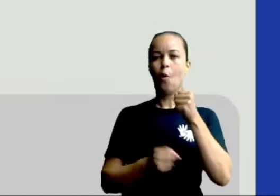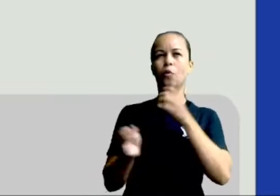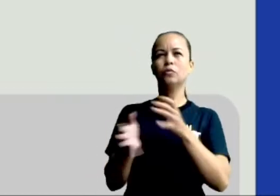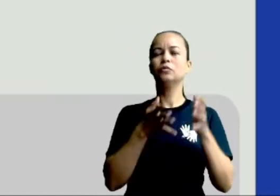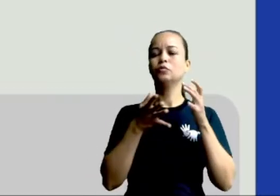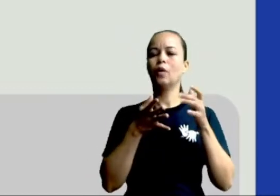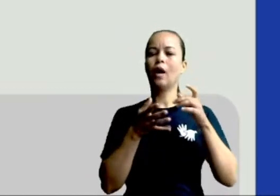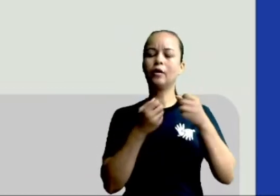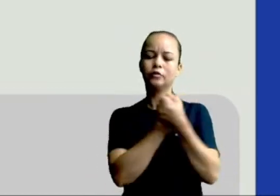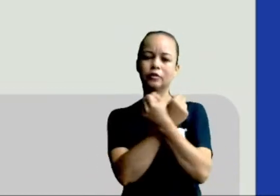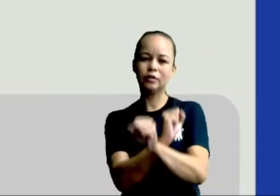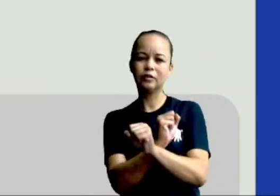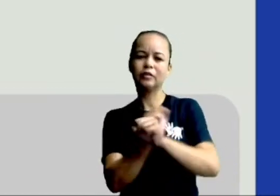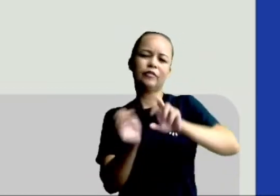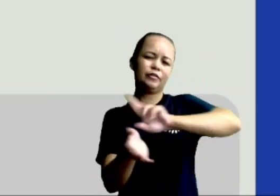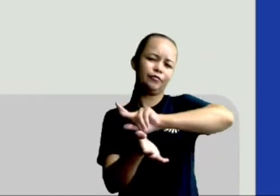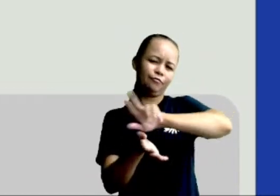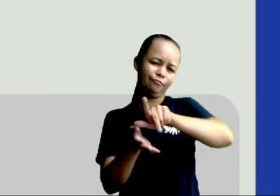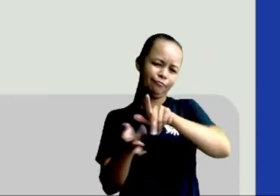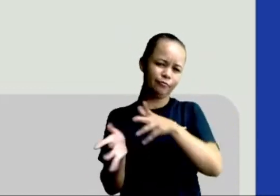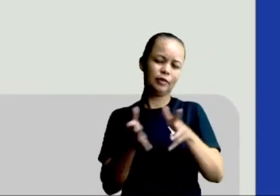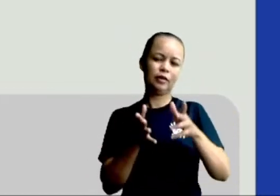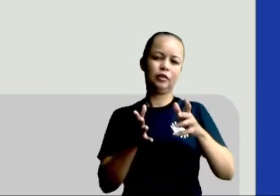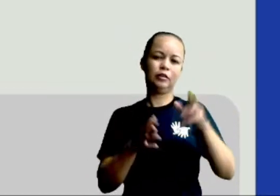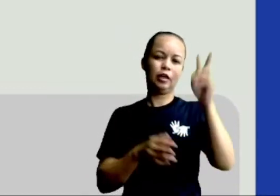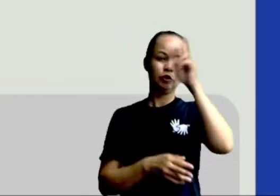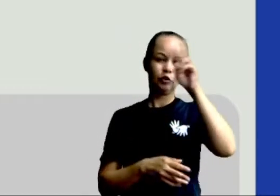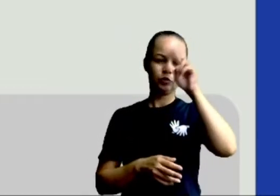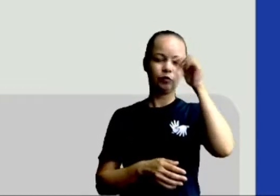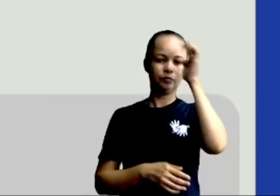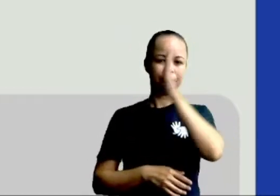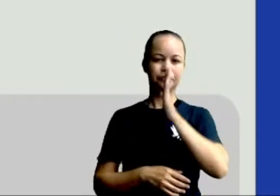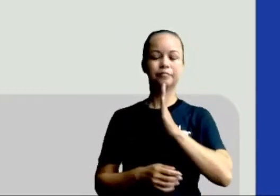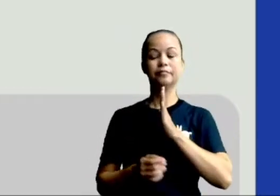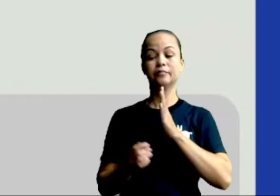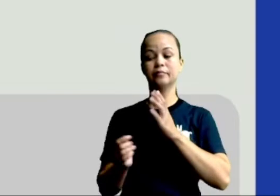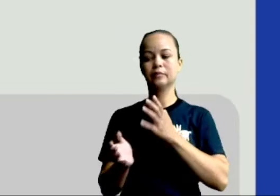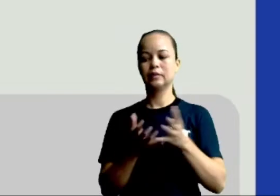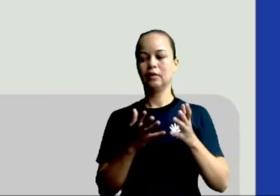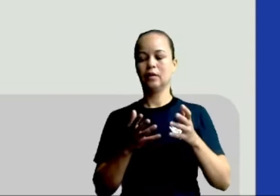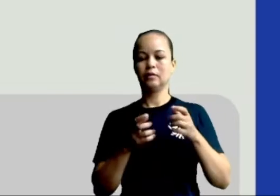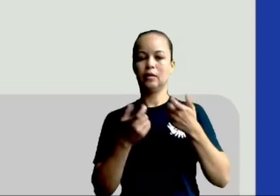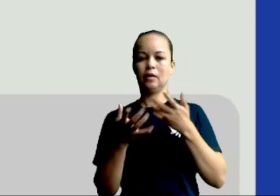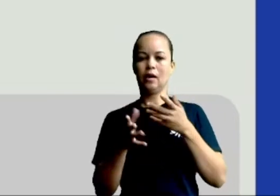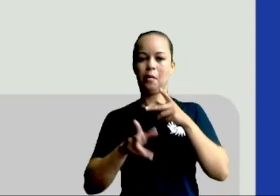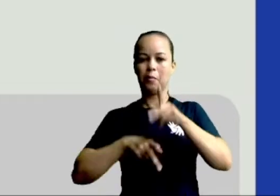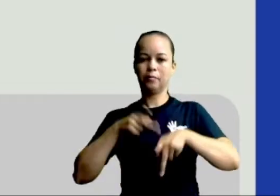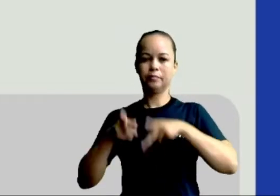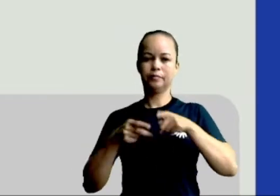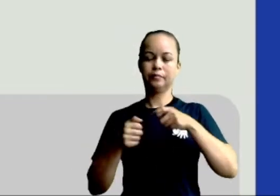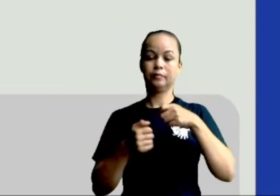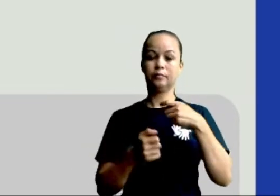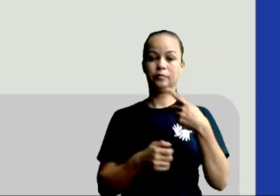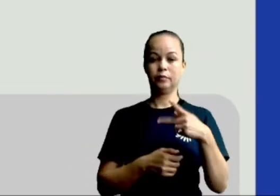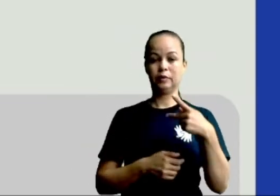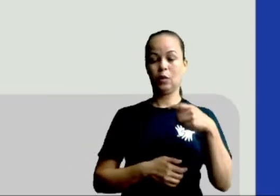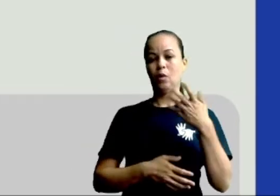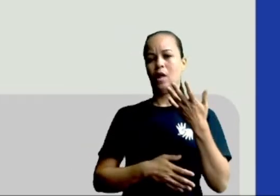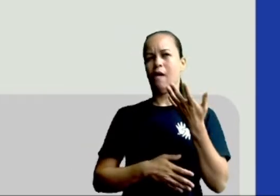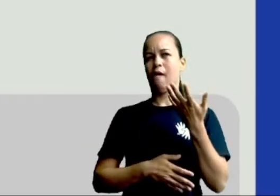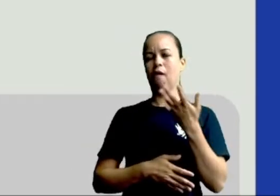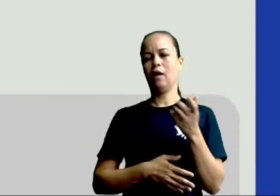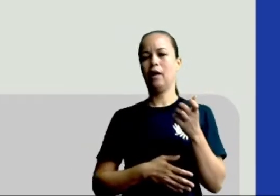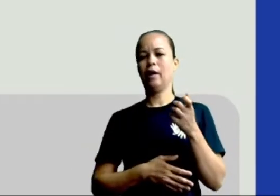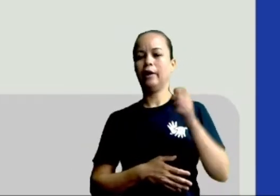efeitos diversos na história brasileira. Apesar da libertação, a população negra do Brasil ainda sofreu